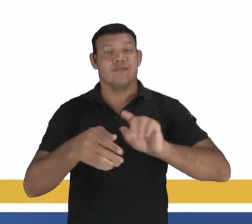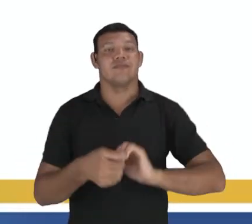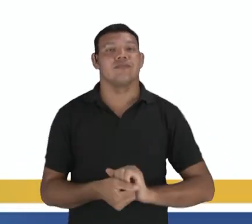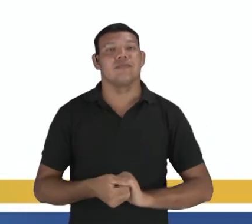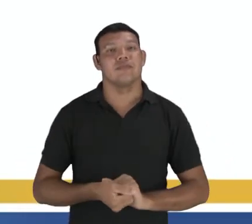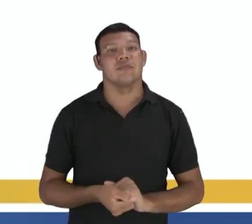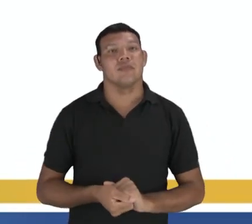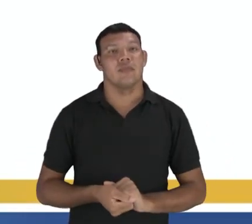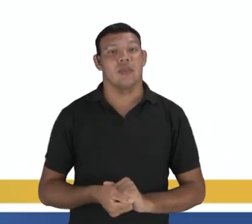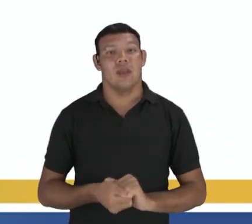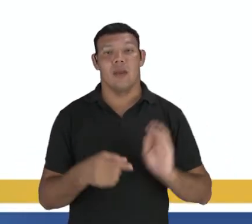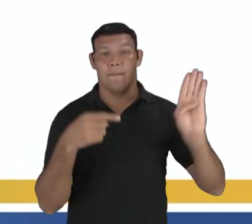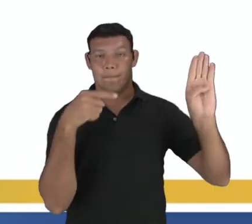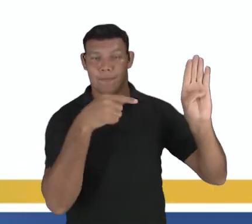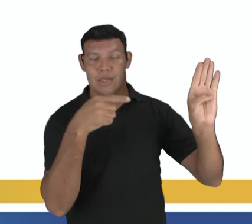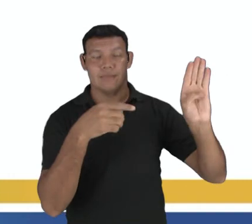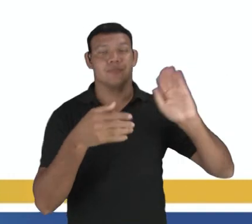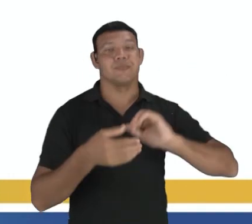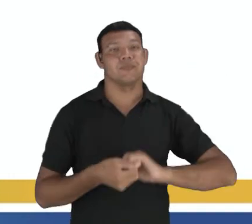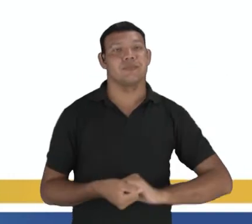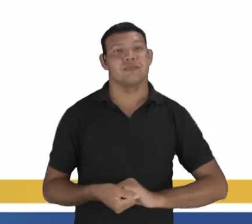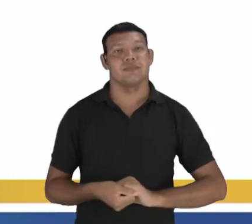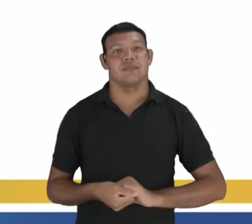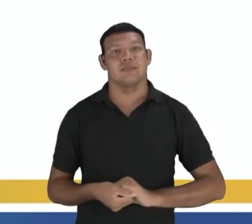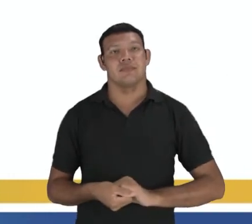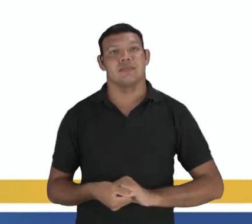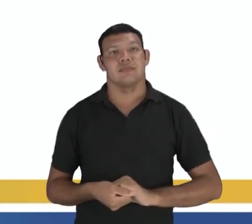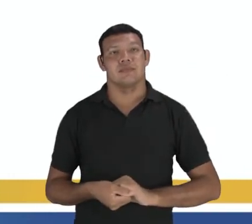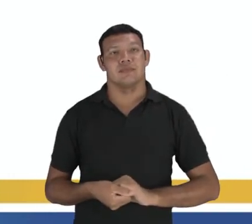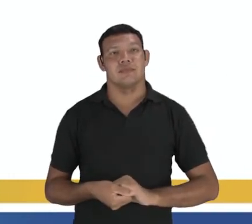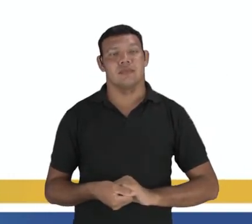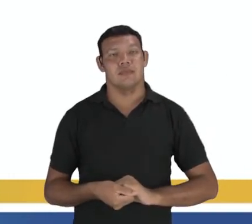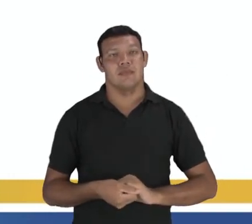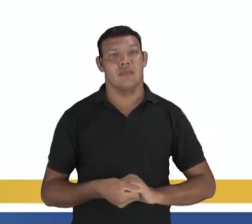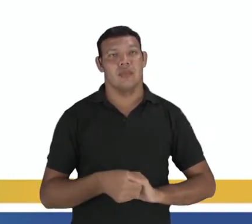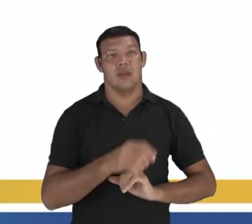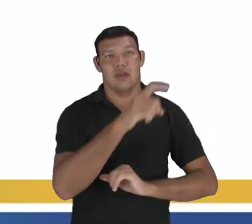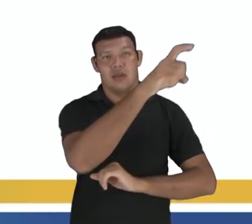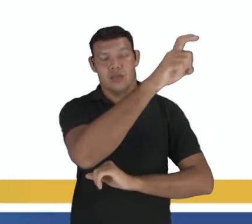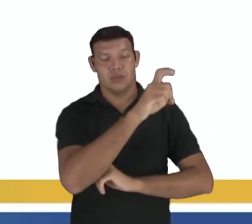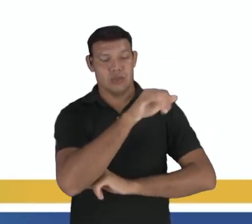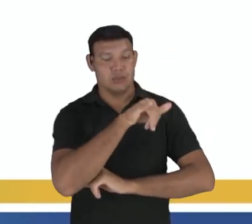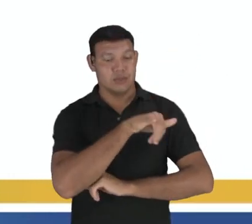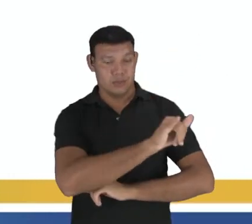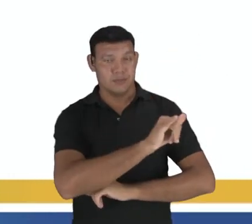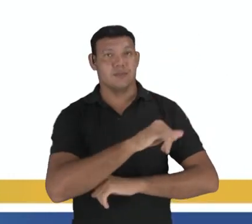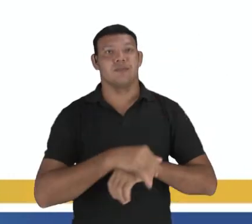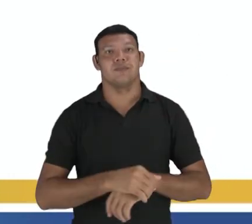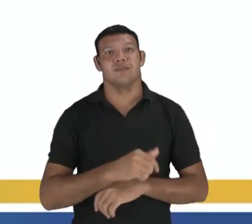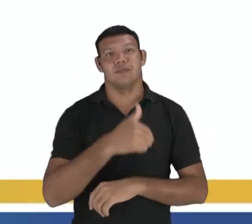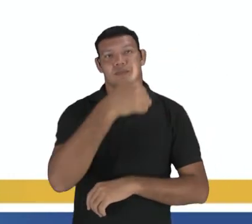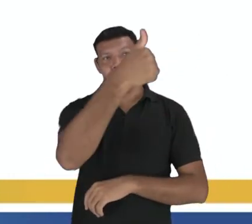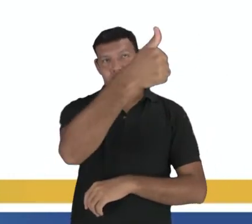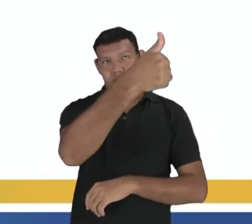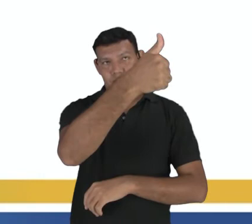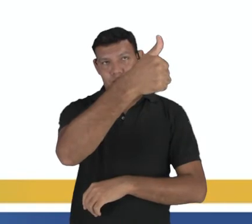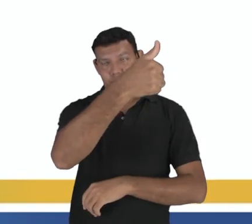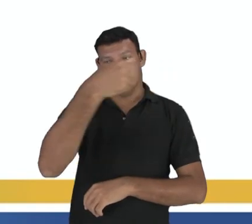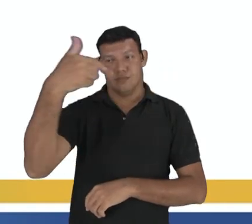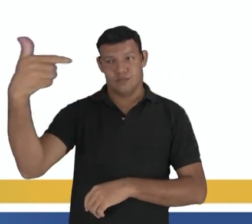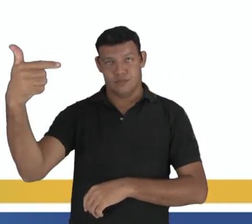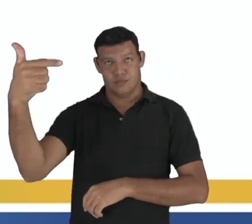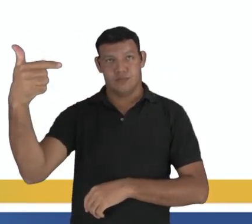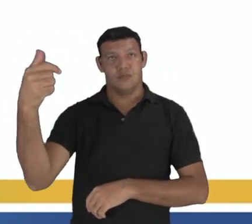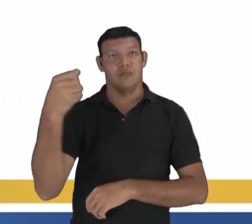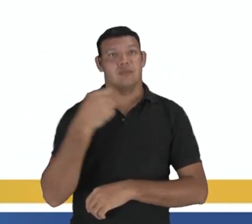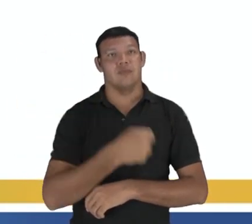proporcional. Vamos ao segundo caso? Então, nós temos aí a grandeza x e y, e aí nós temos os valores de x, 1